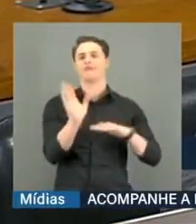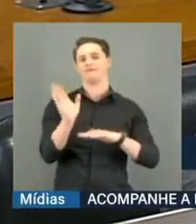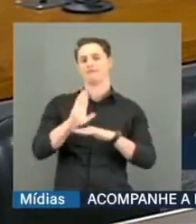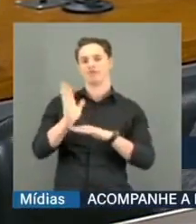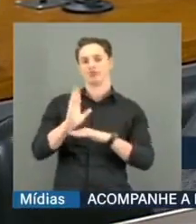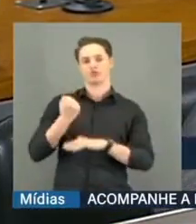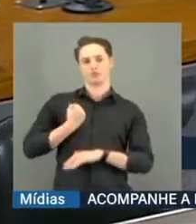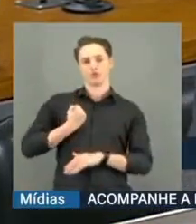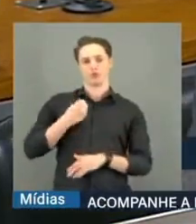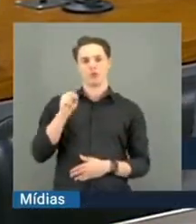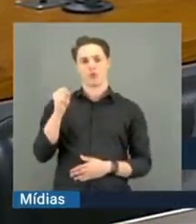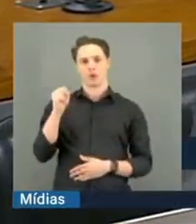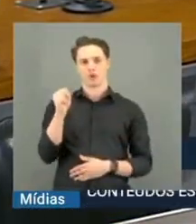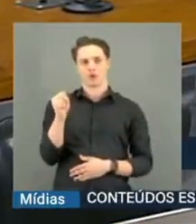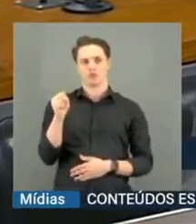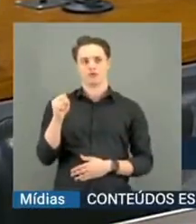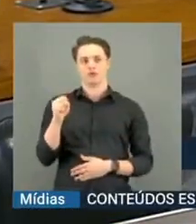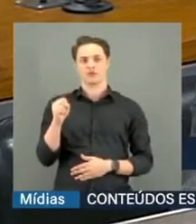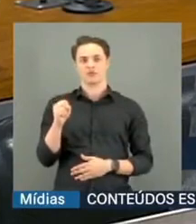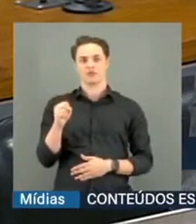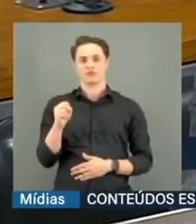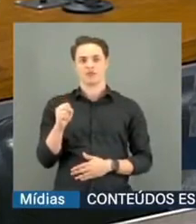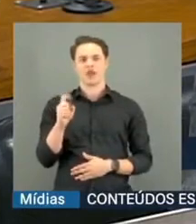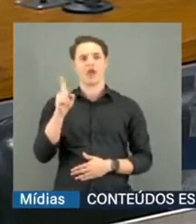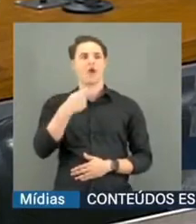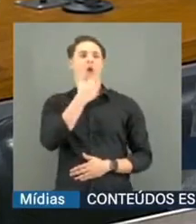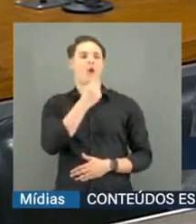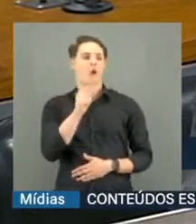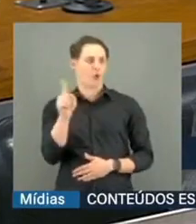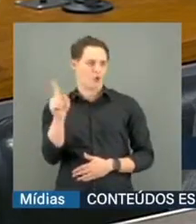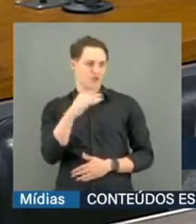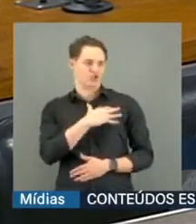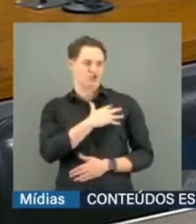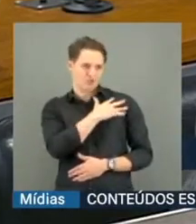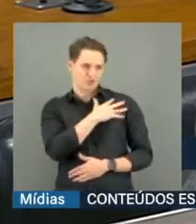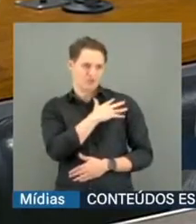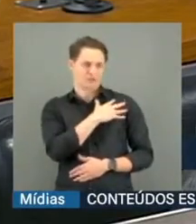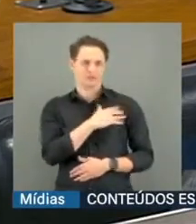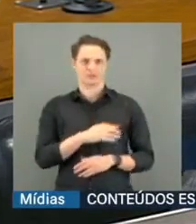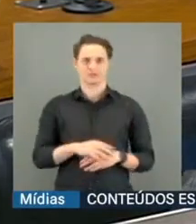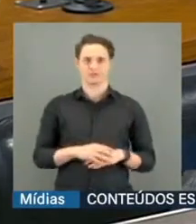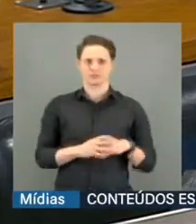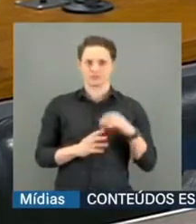vídeo 8 para mim, que é uma fala do general agora mesmo nessa reunião.